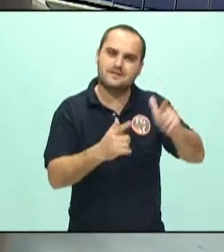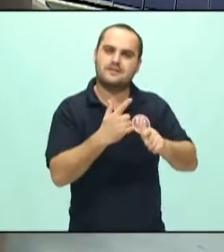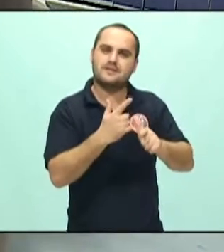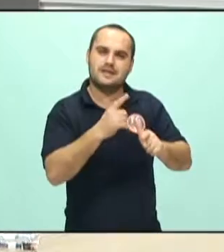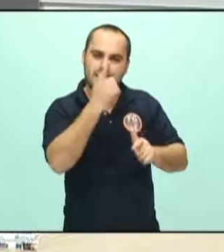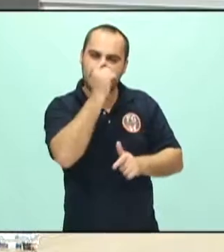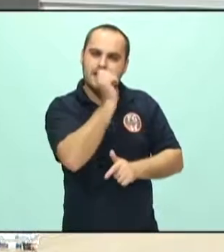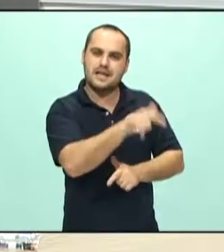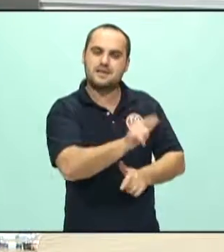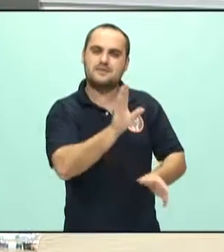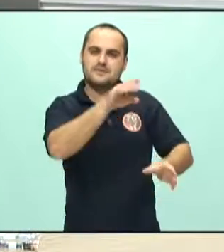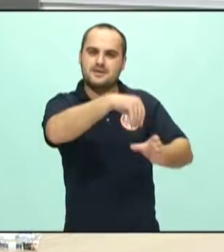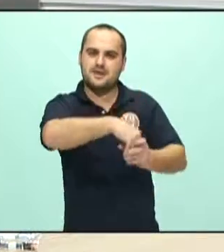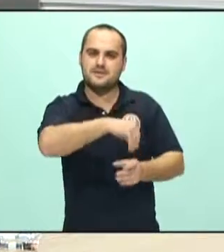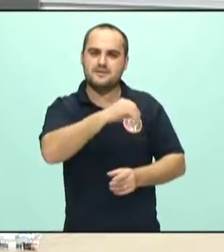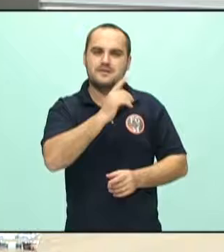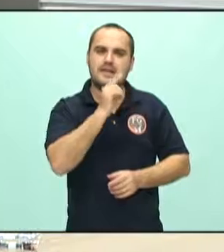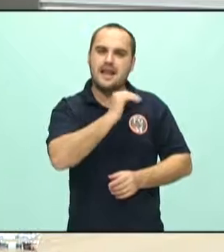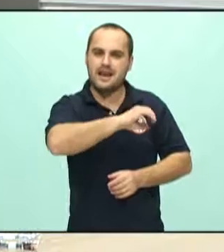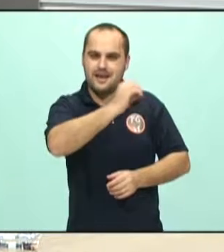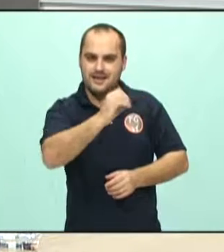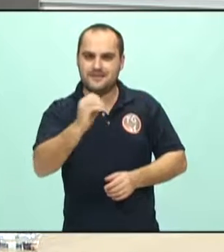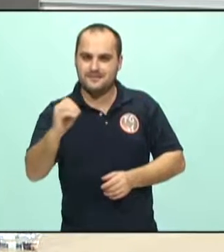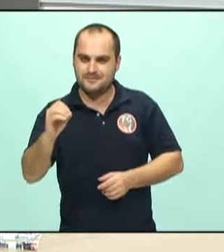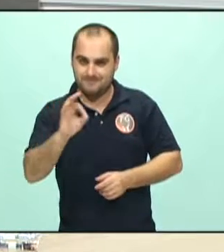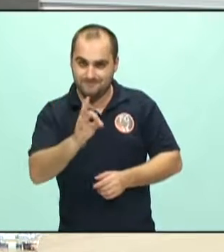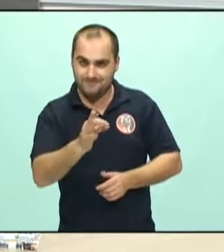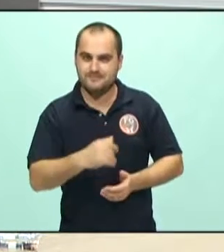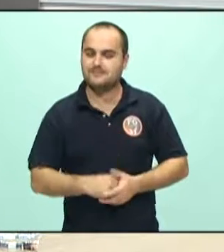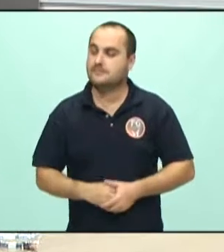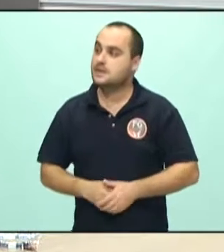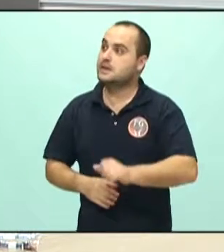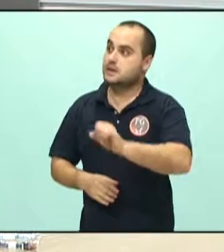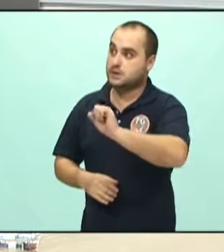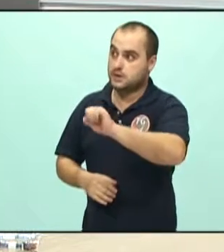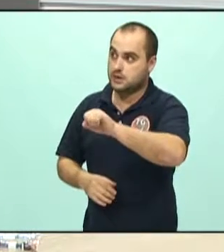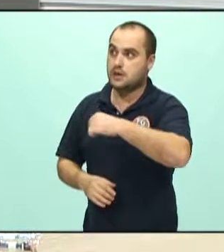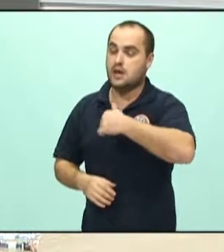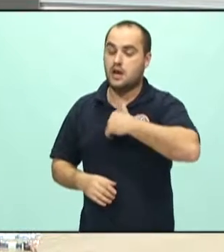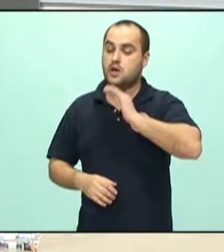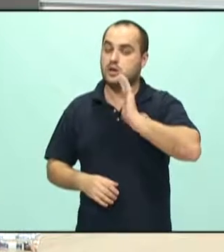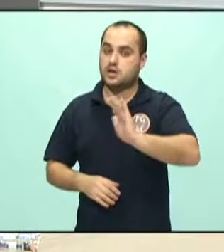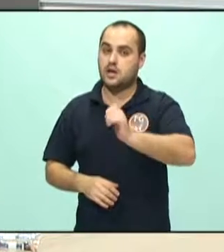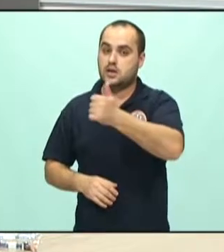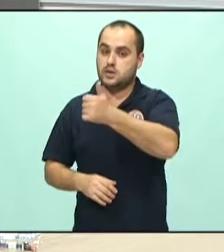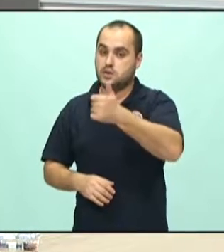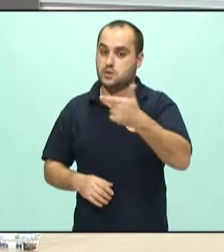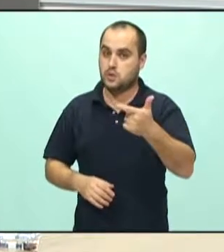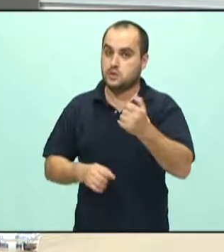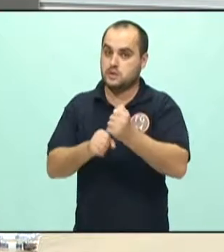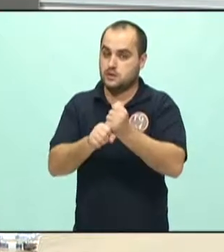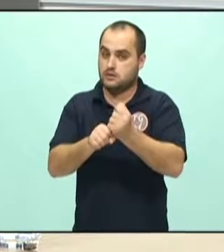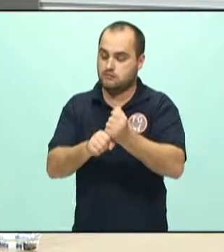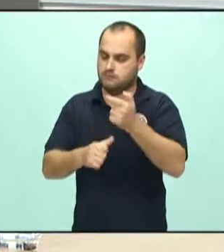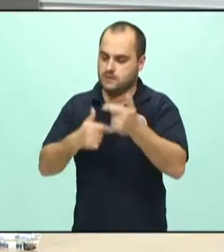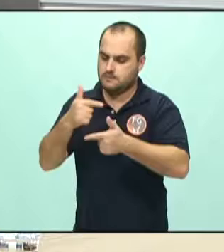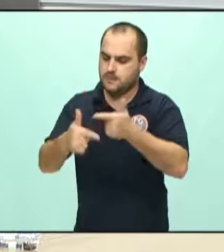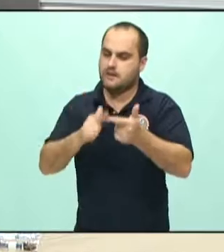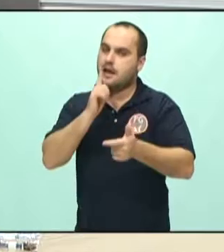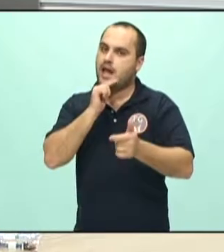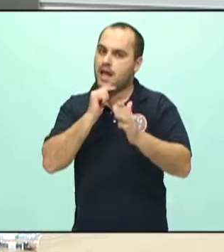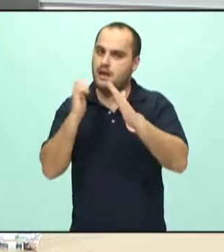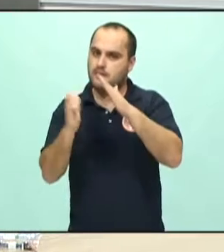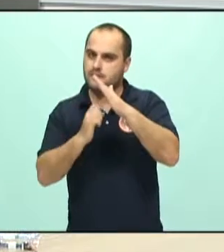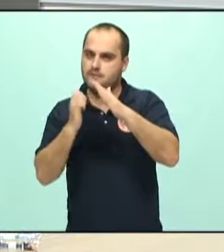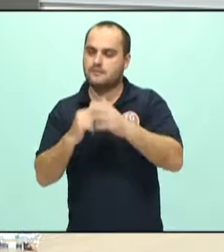nós nós vimos o eu já estou há 12 anos e mais vou completar 12 anos e maze encontro muitas crianças que